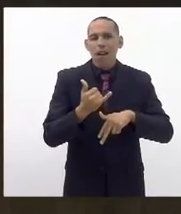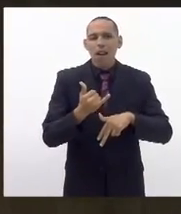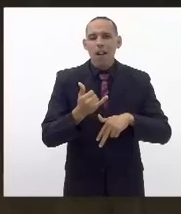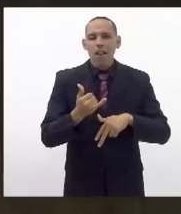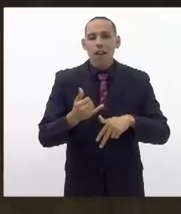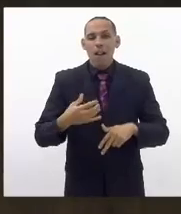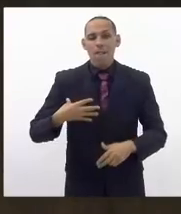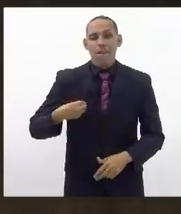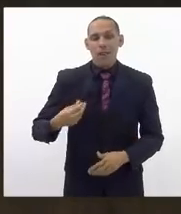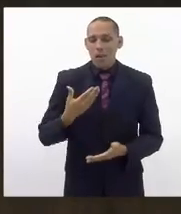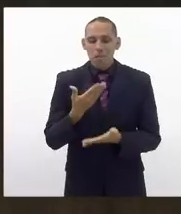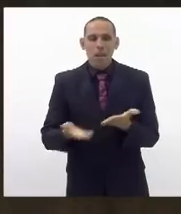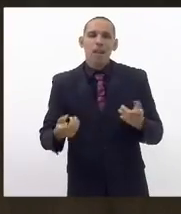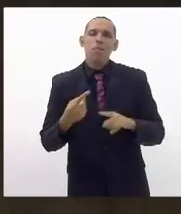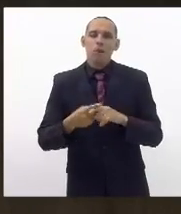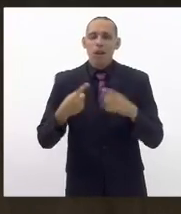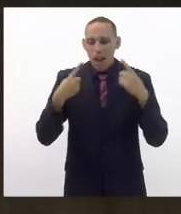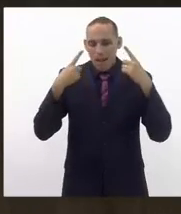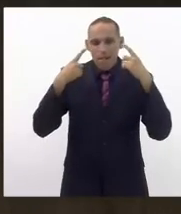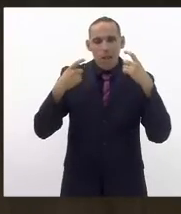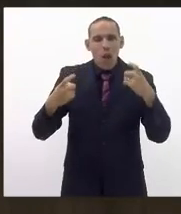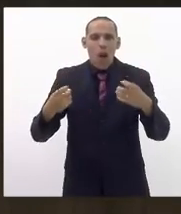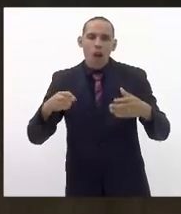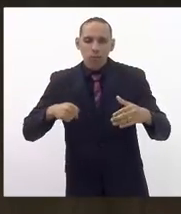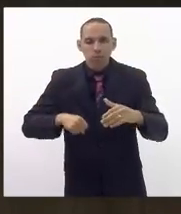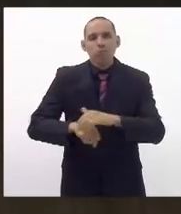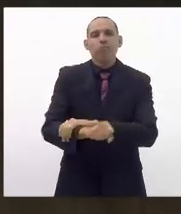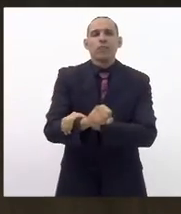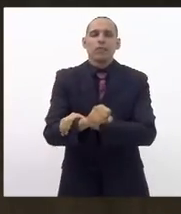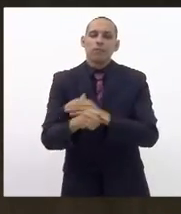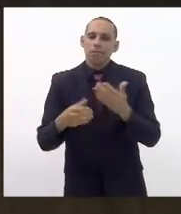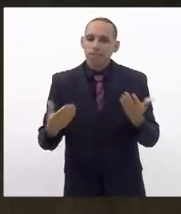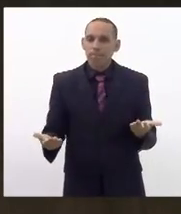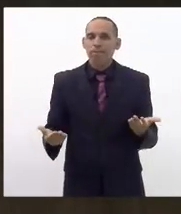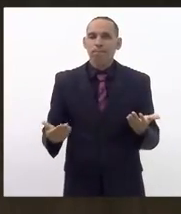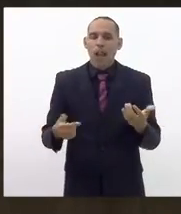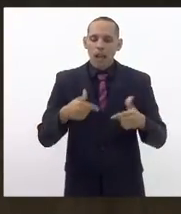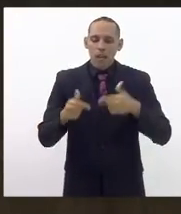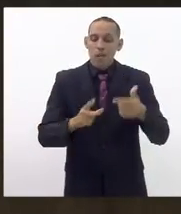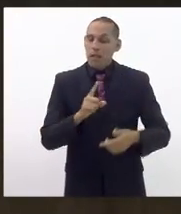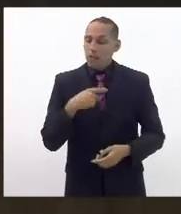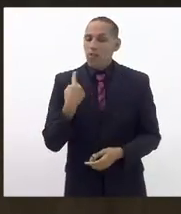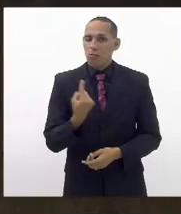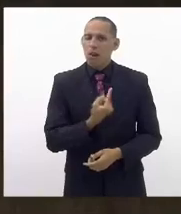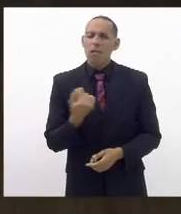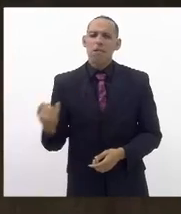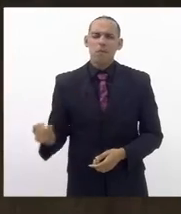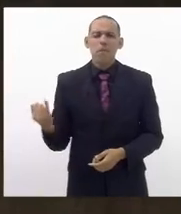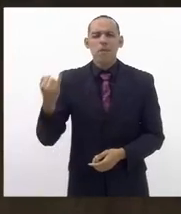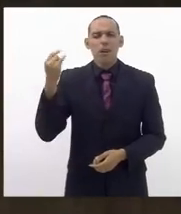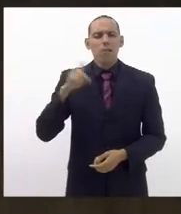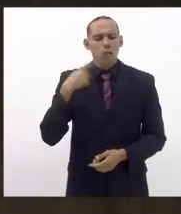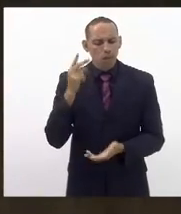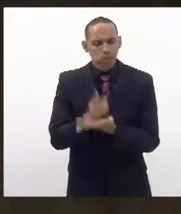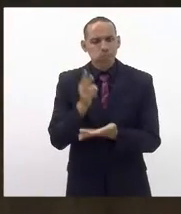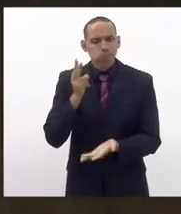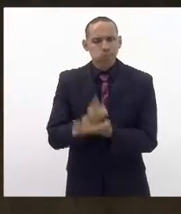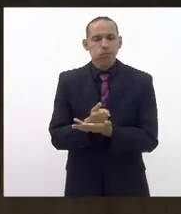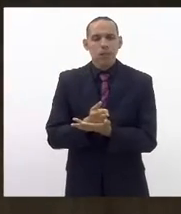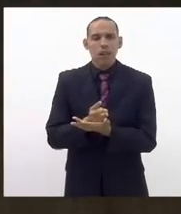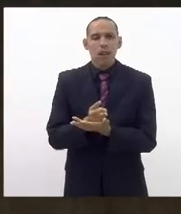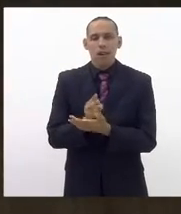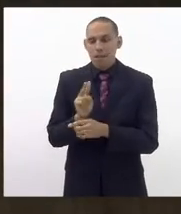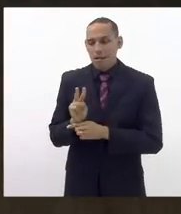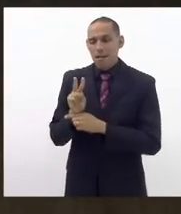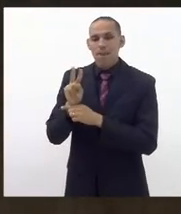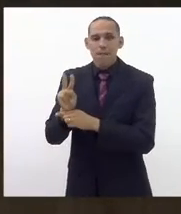processo de violência obstétrica. Enfim, esse é o nosso trabalho, um trabalho importante e fundamental, que sigamos defendendo os